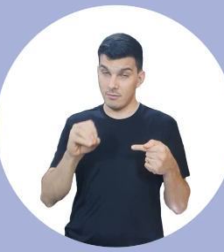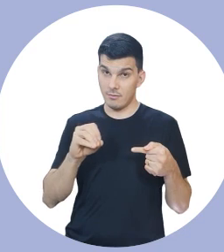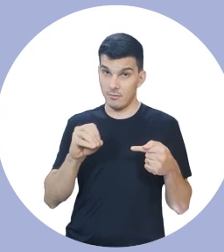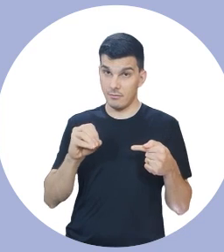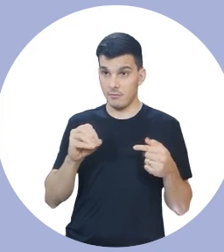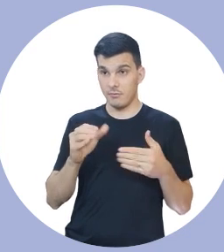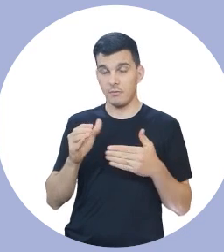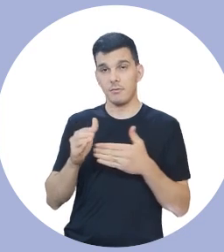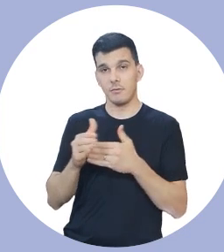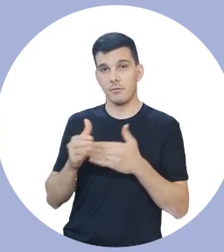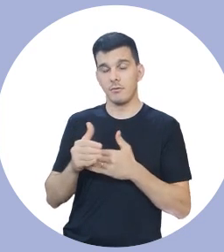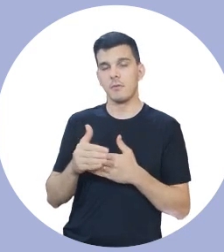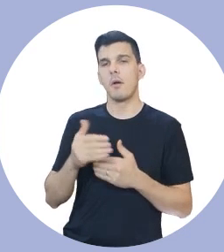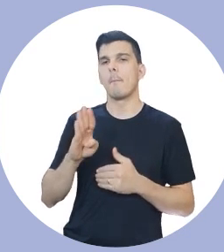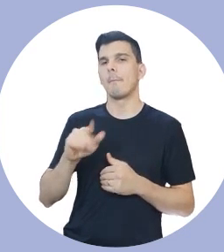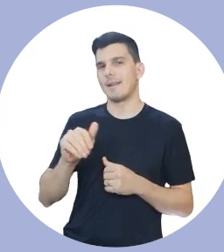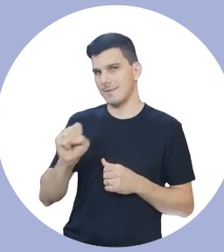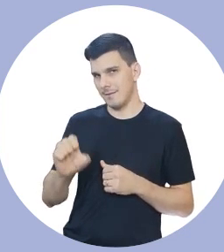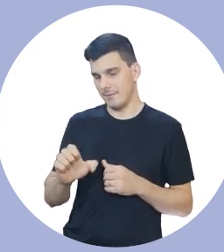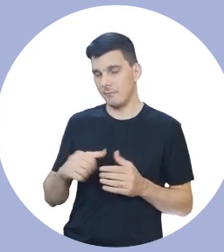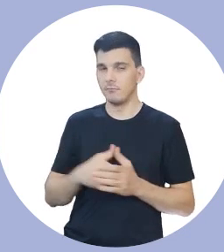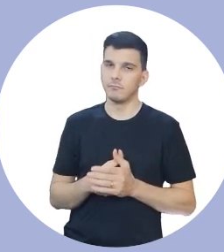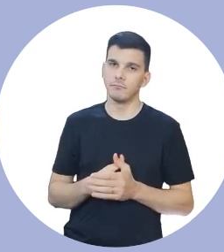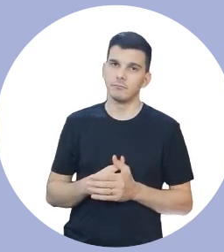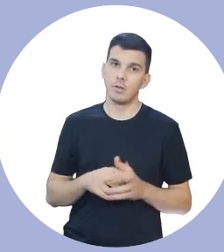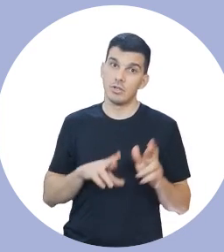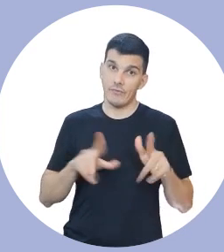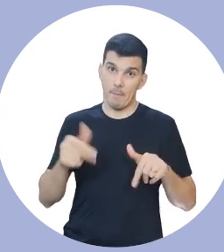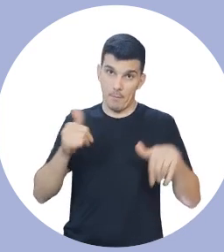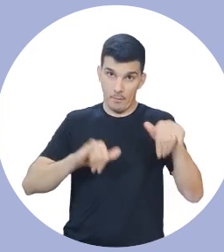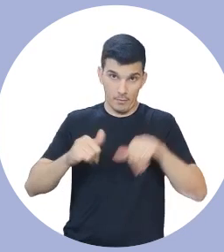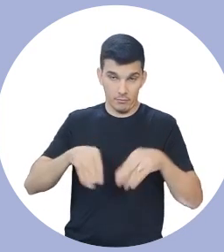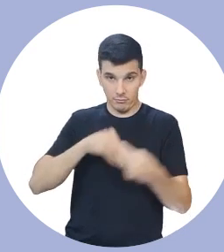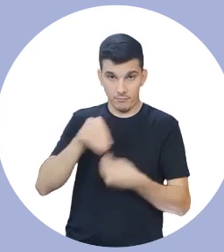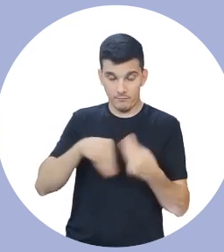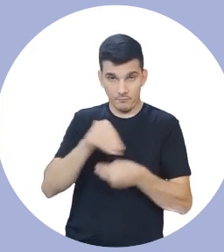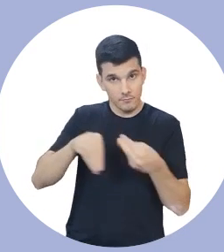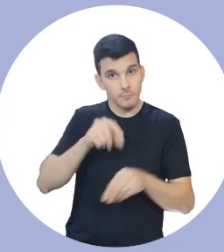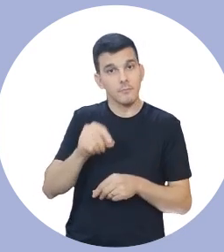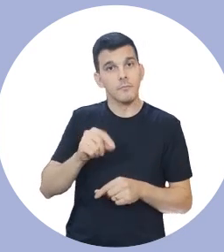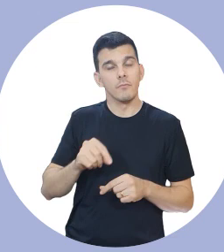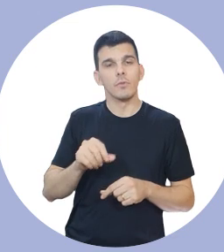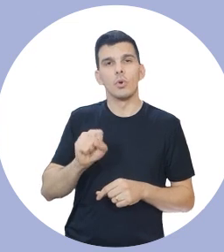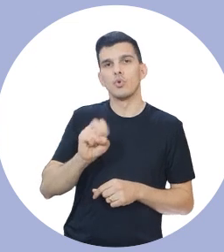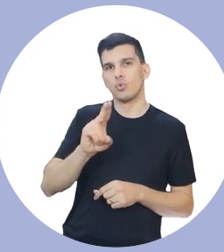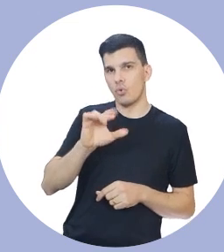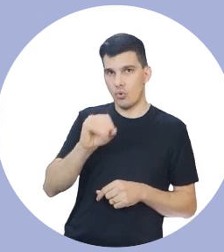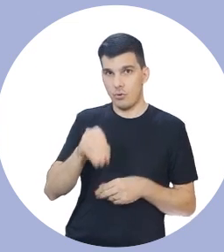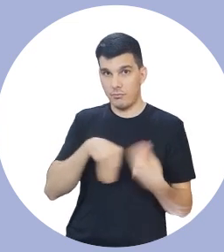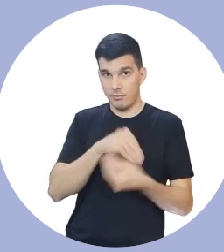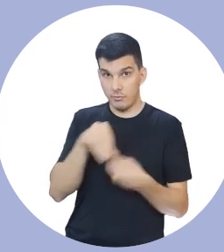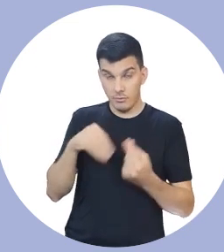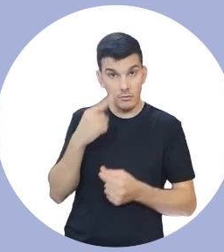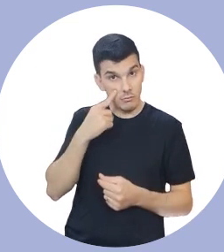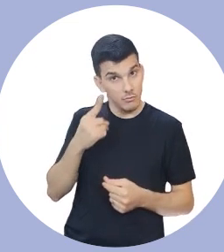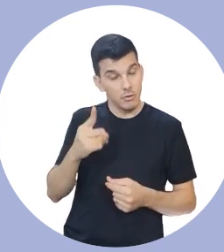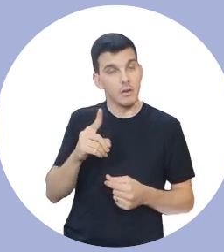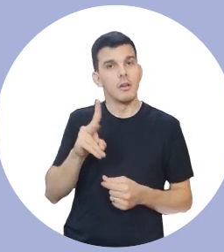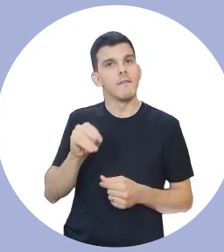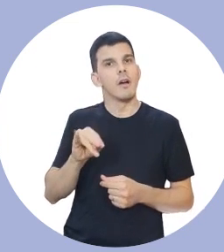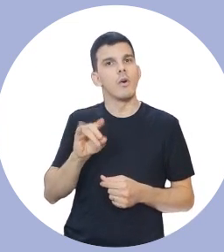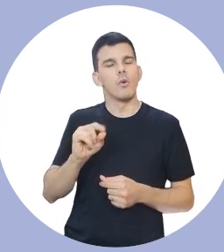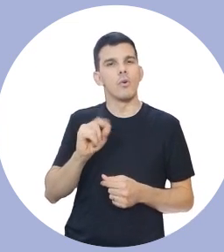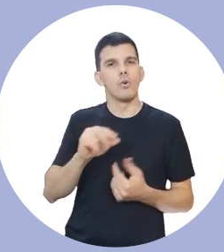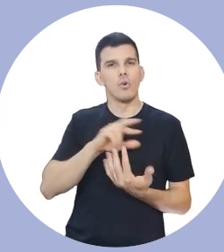ácido, 7, 14 básico, de diferentes soluções. Misturando-se um pouco do suco de repolho e da solução,